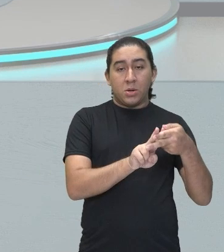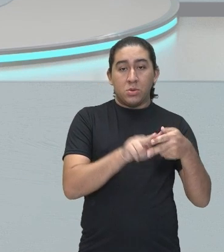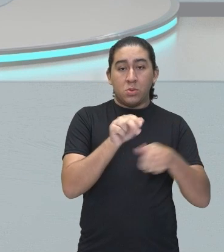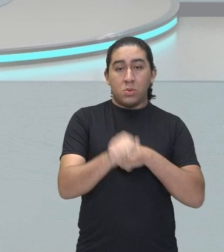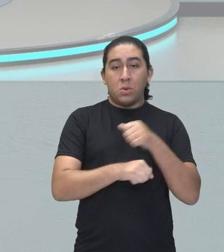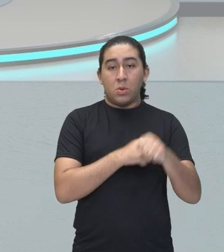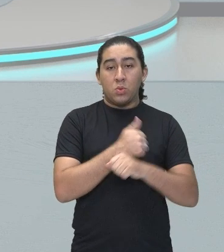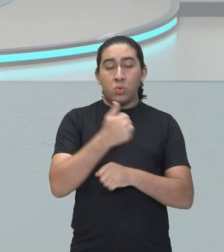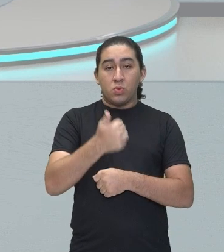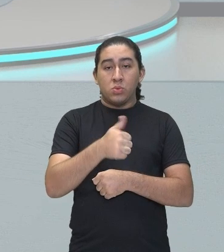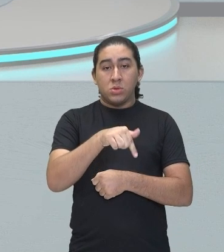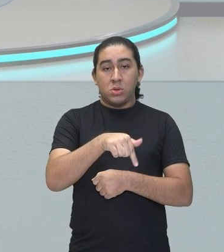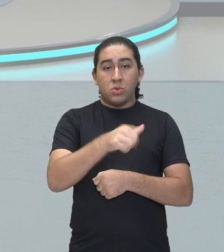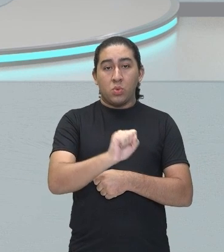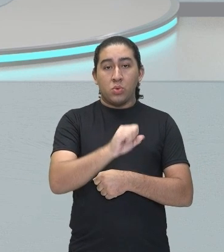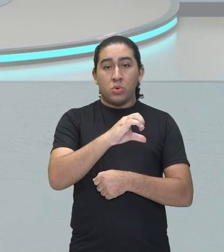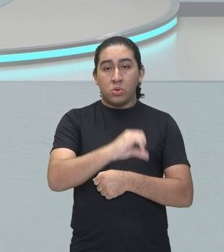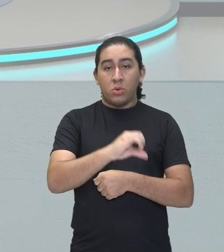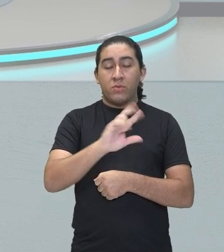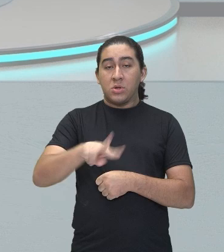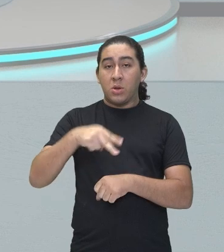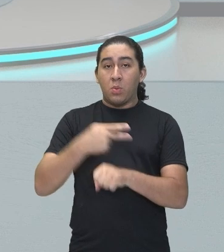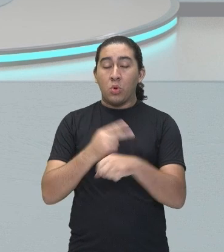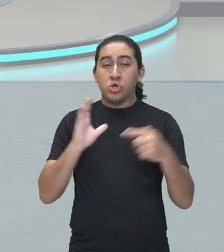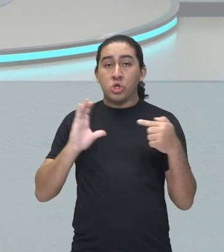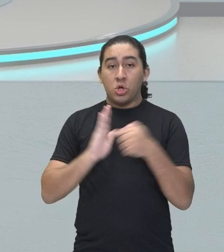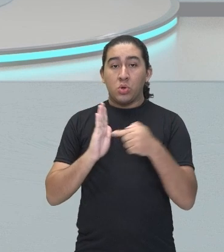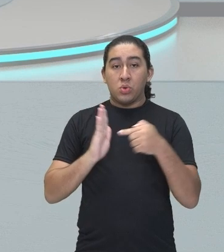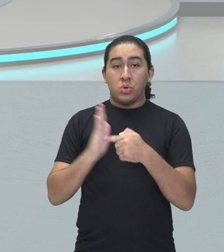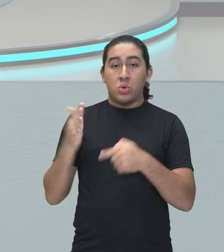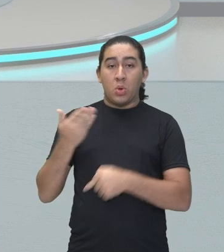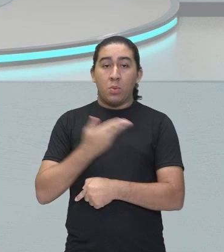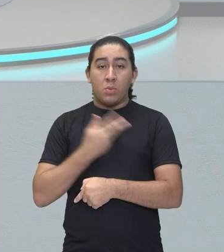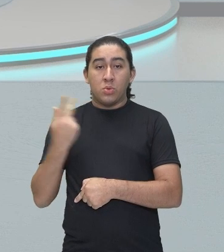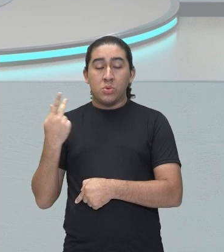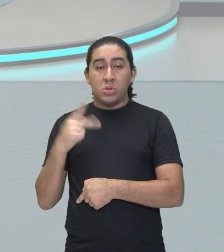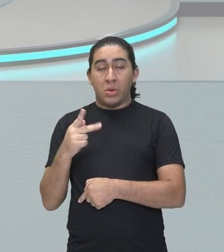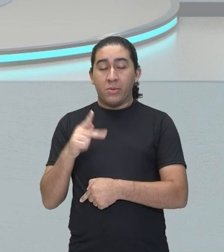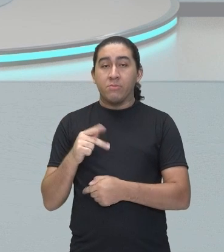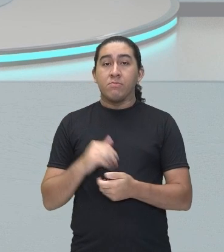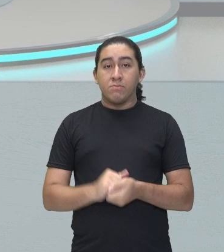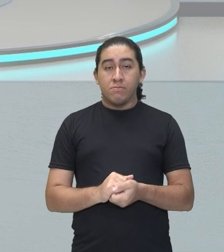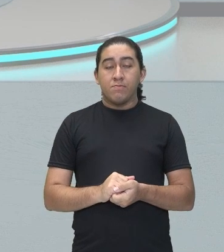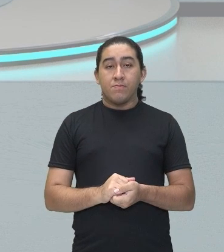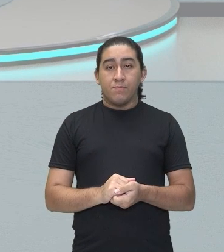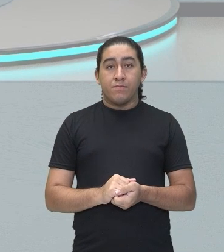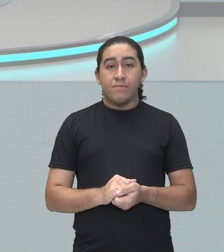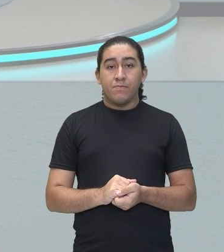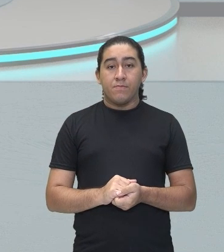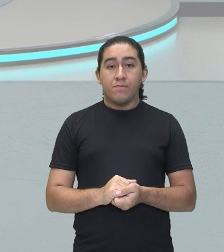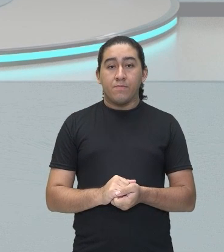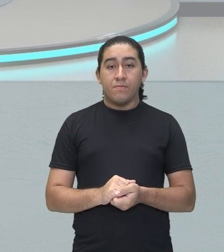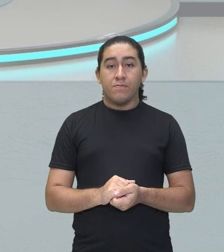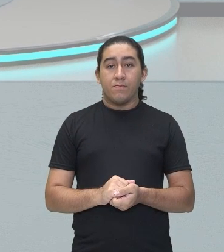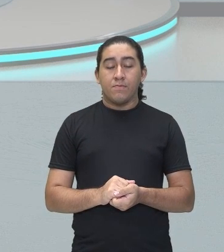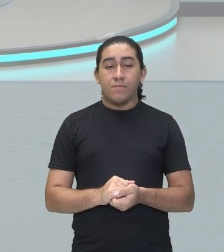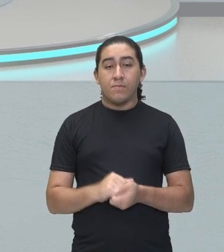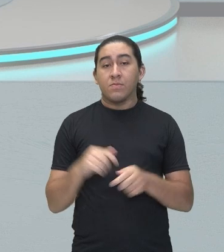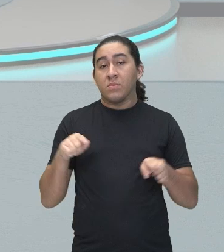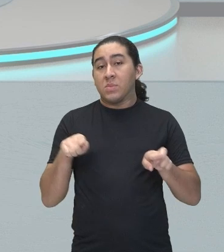1789. Chegou a denunciar seus amigos. Poxa, ele entregou os amigos, né? E